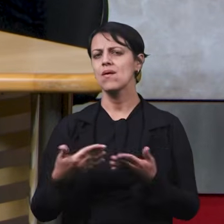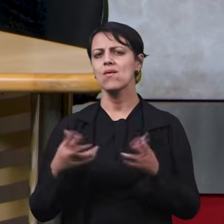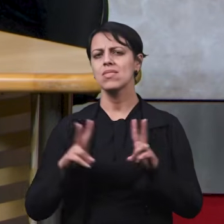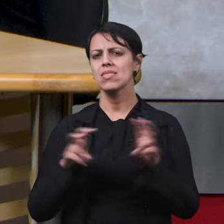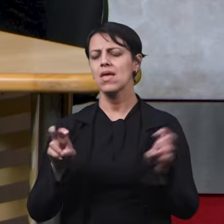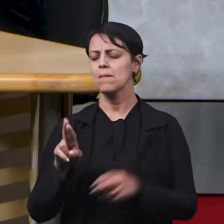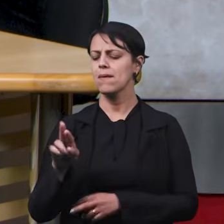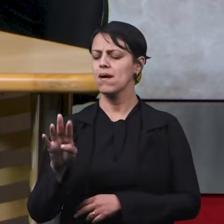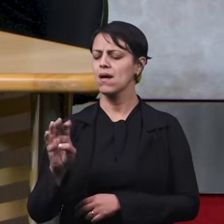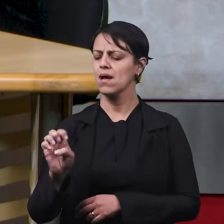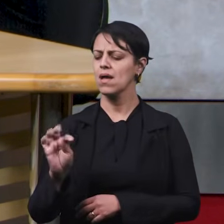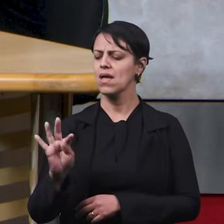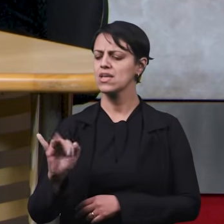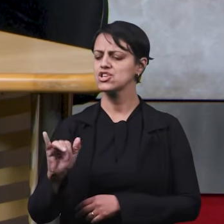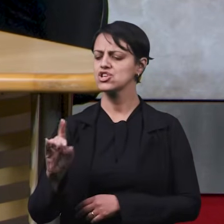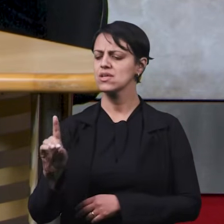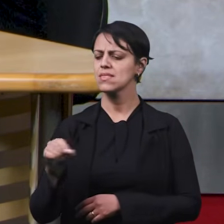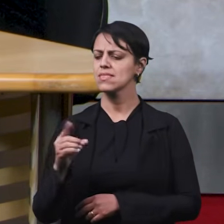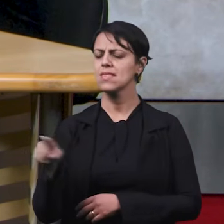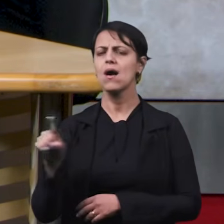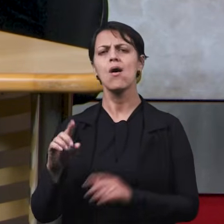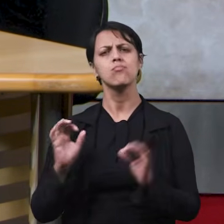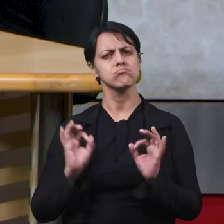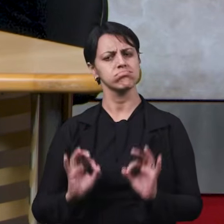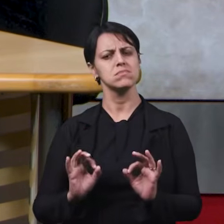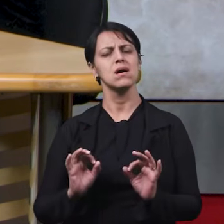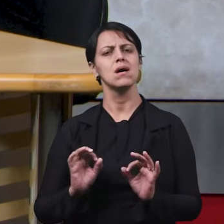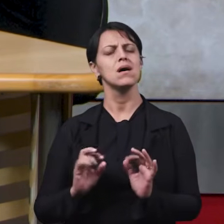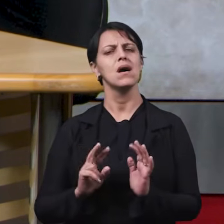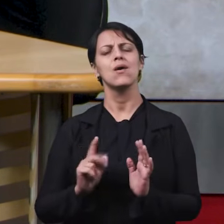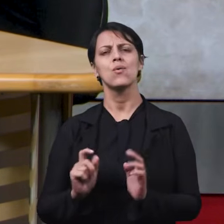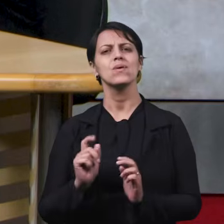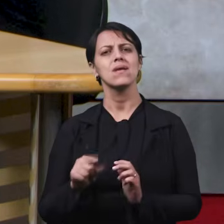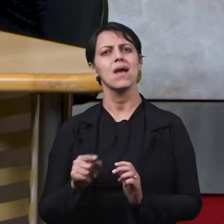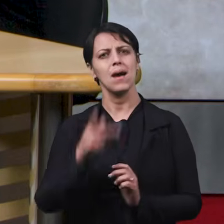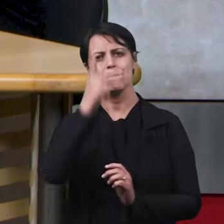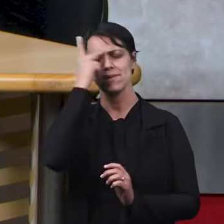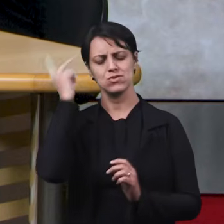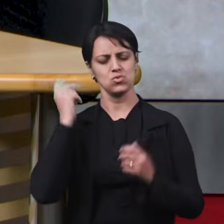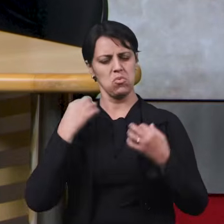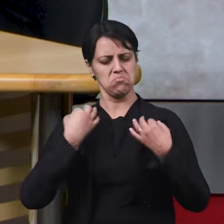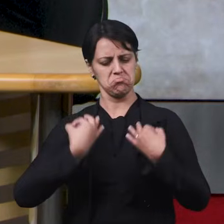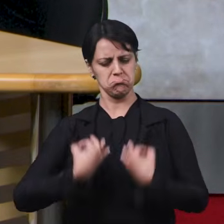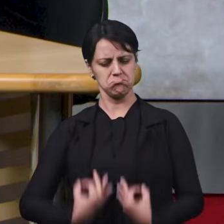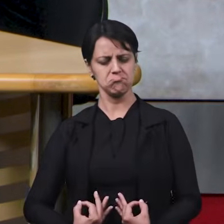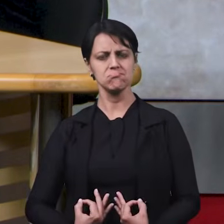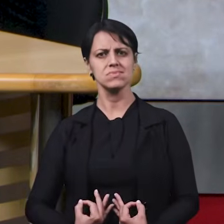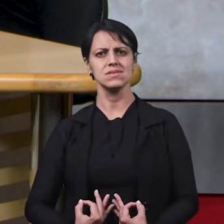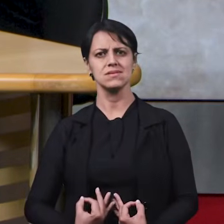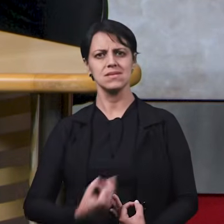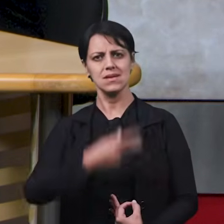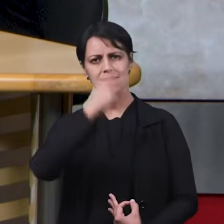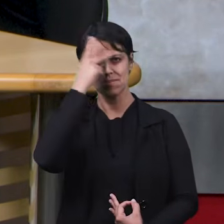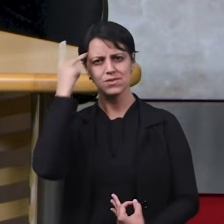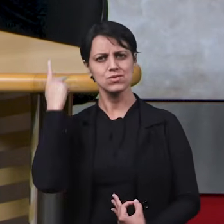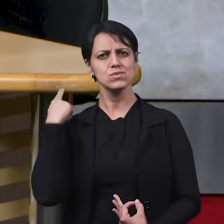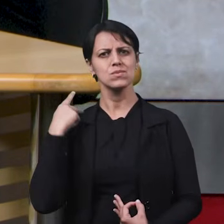retidão. E falar de retidão é falar de ser íntegro, falar de